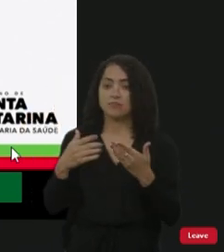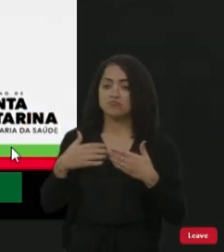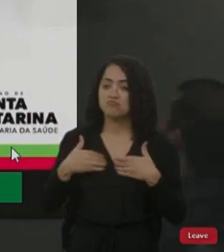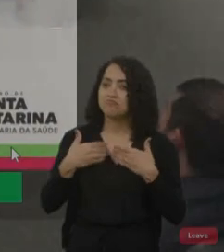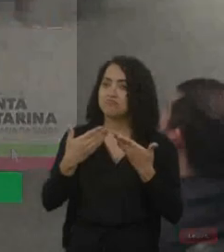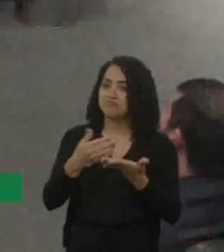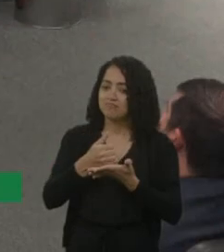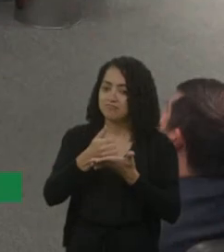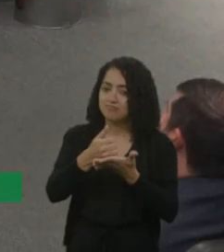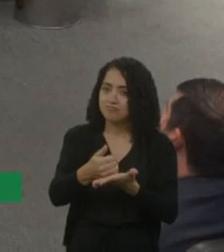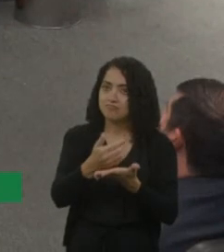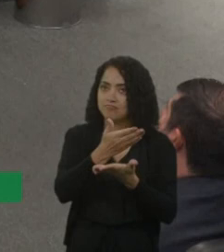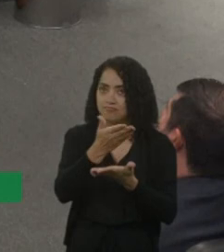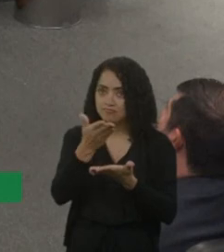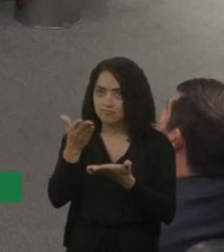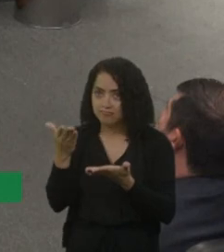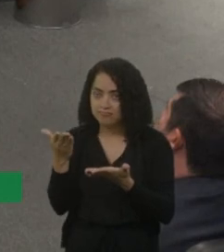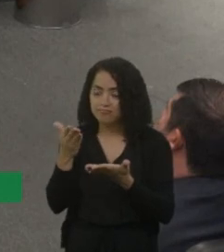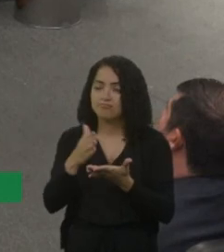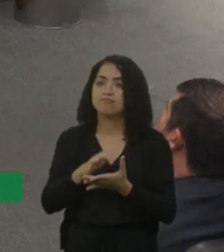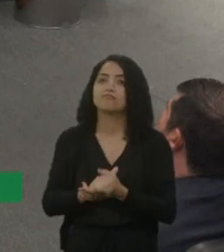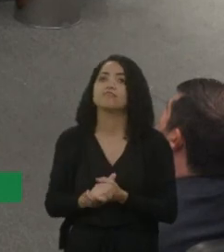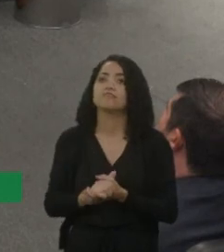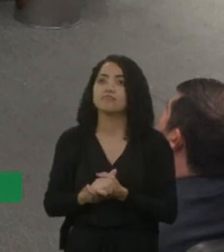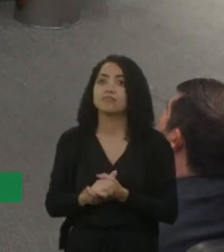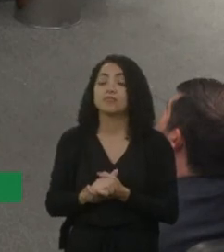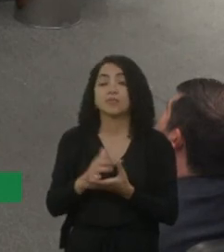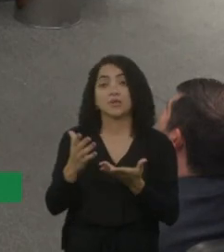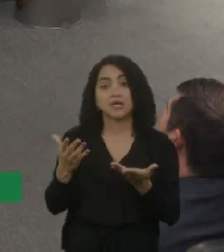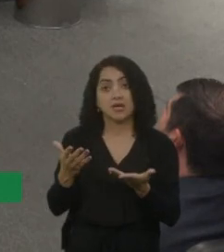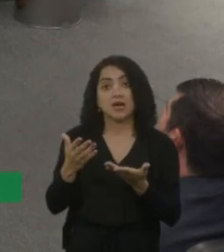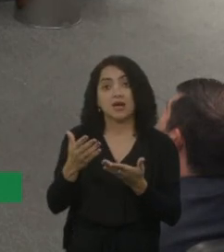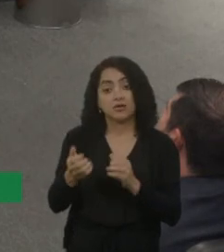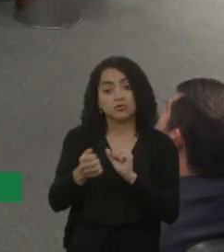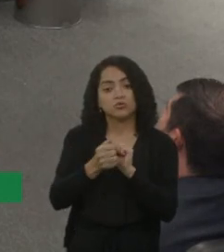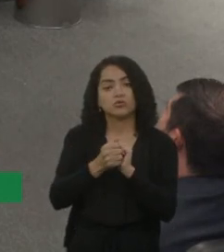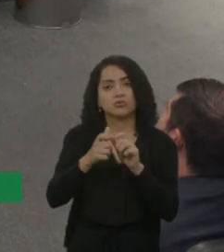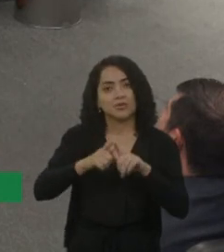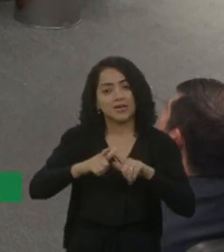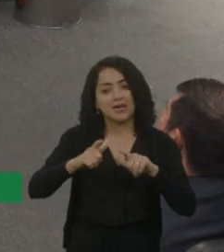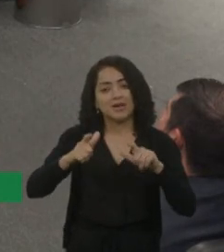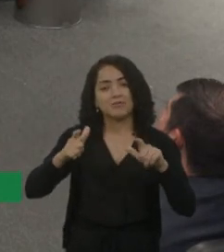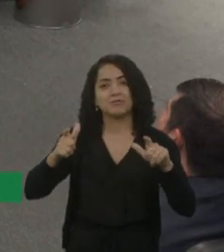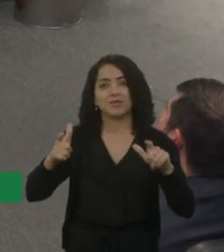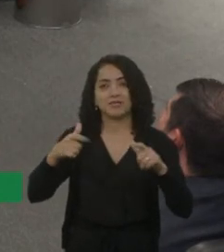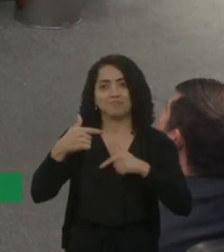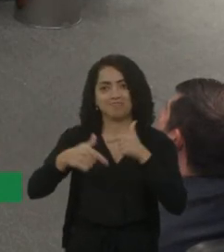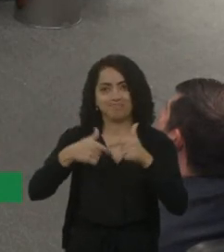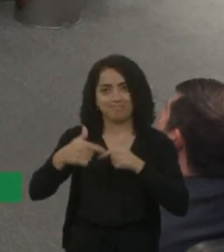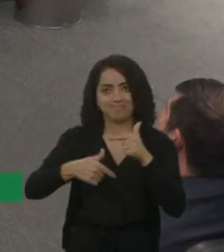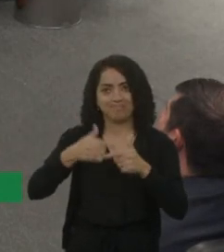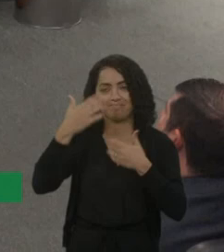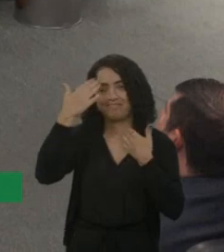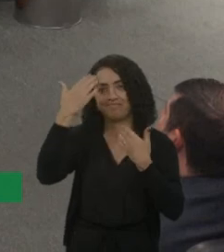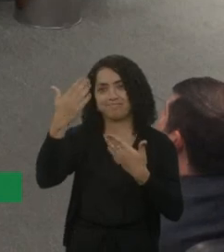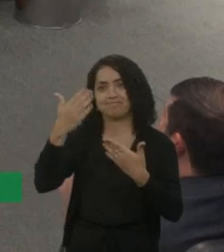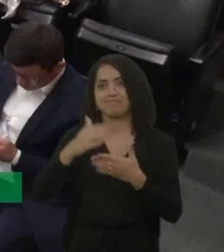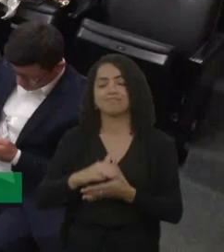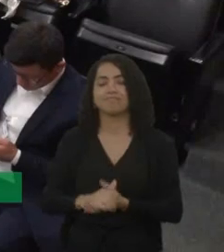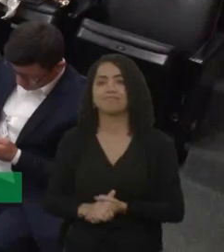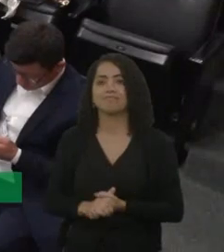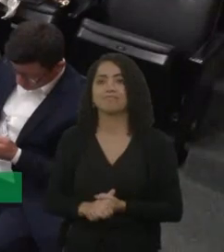disposição, tá, de vocês, para que a gente possa juntos estar ampliando esse trabalho. Obrigada.